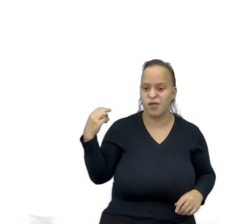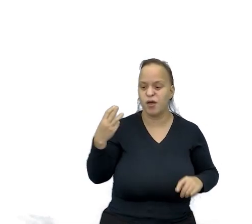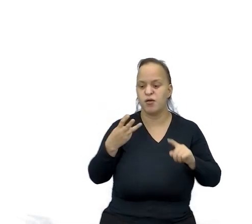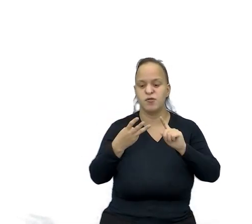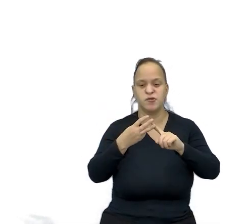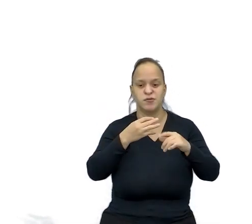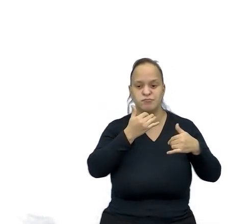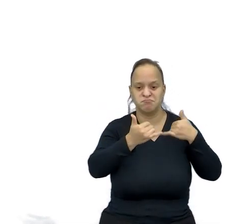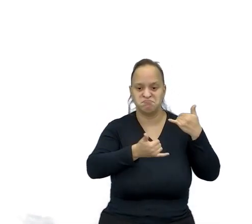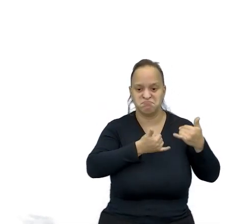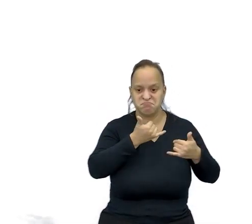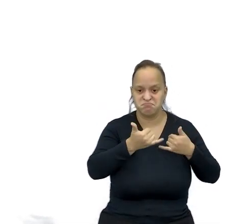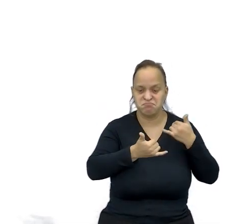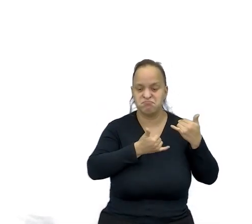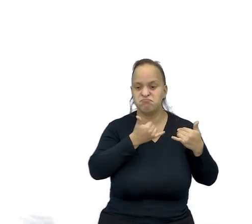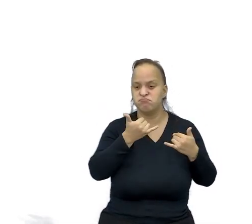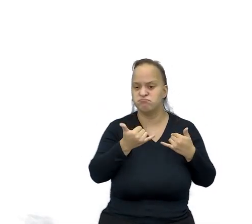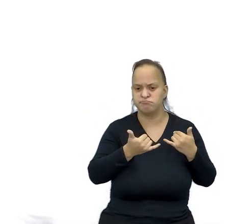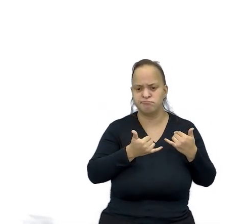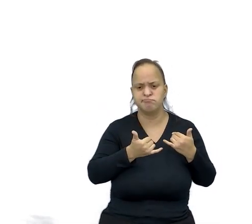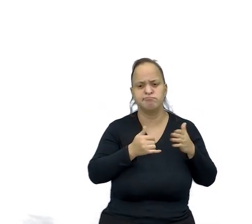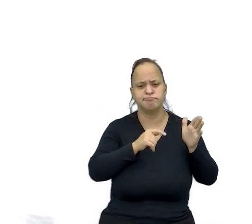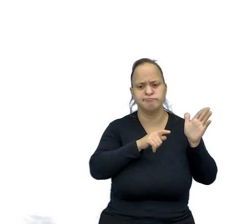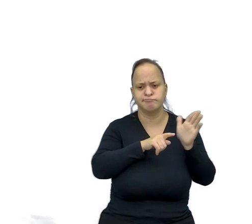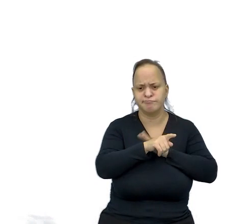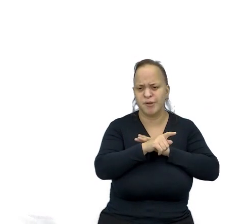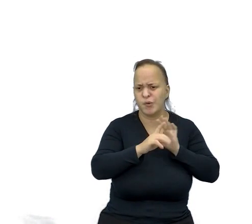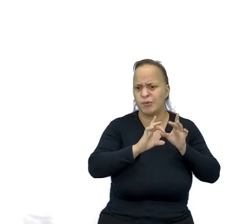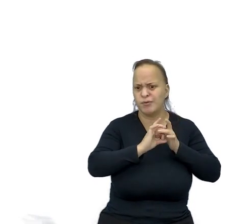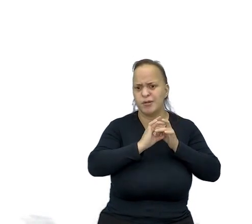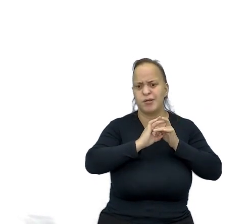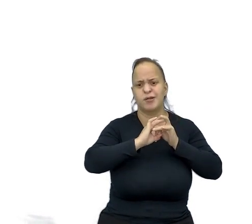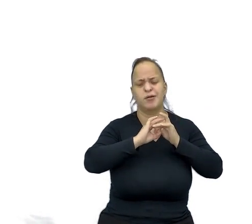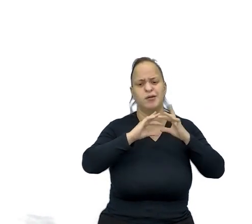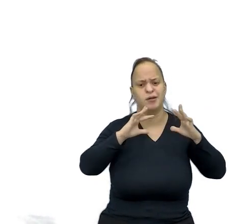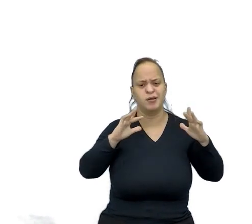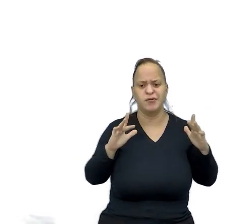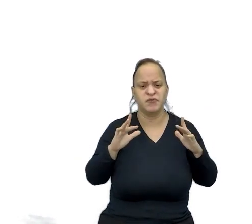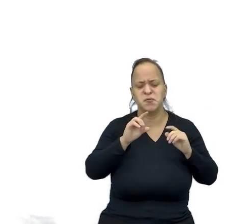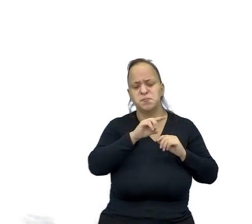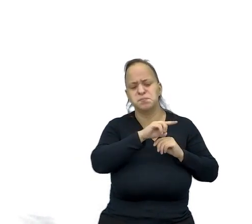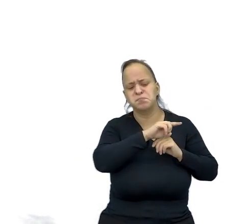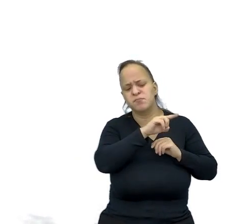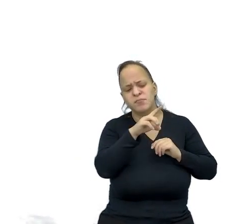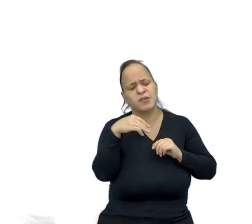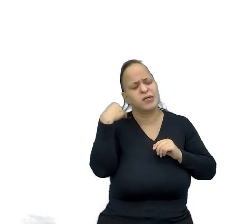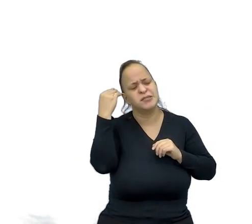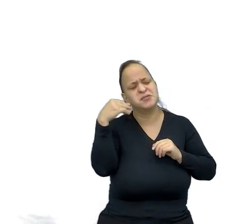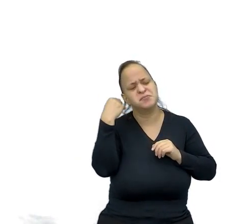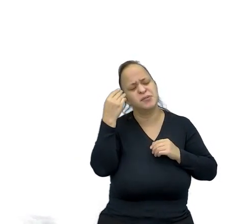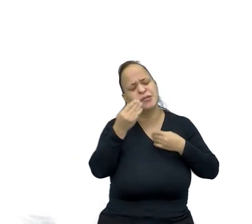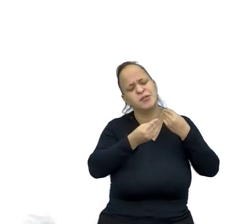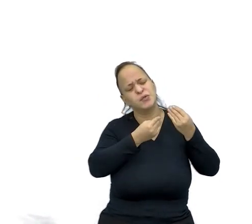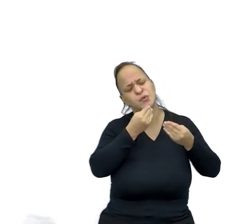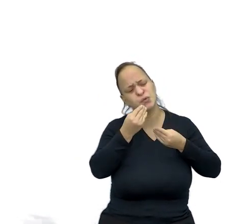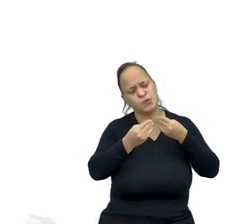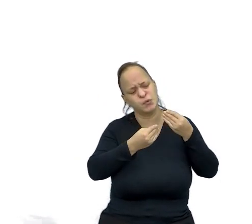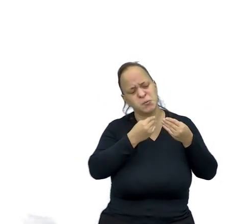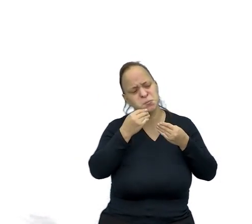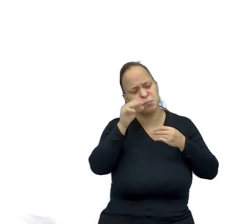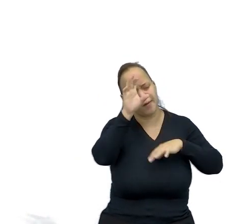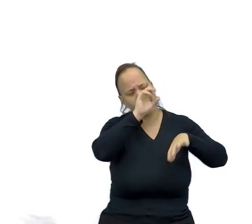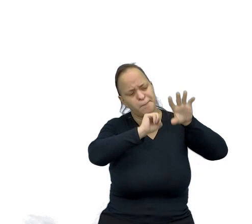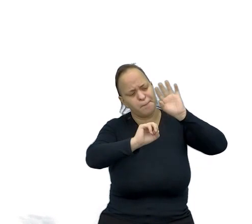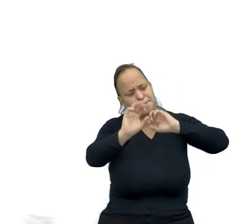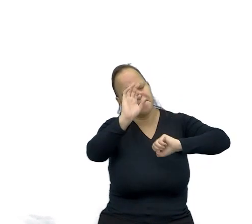colegas. E aí vocês podem fazer perguntas para esses alunos. Como você viveu essa experiência? O que você pôde aprender